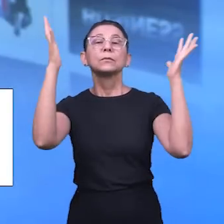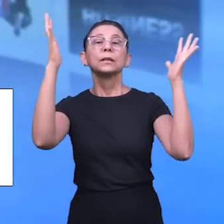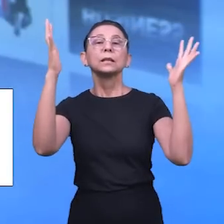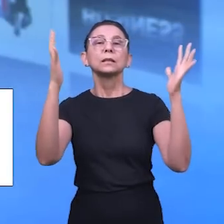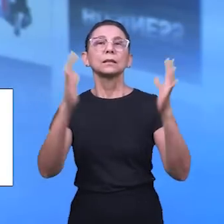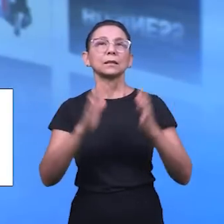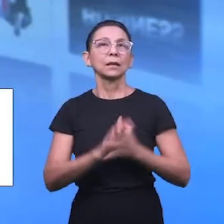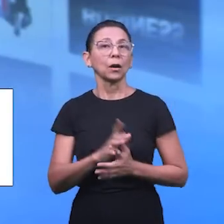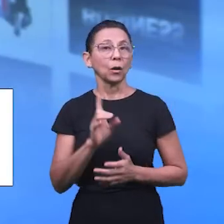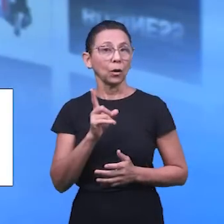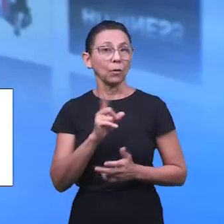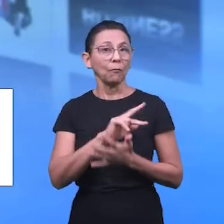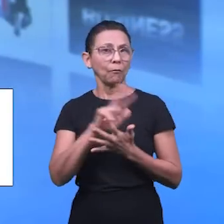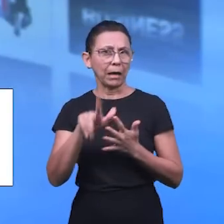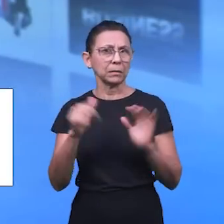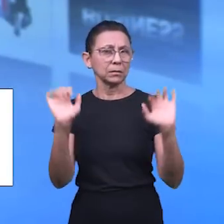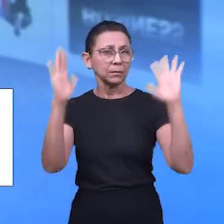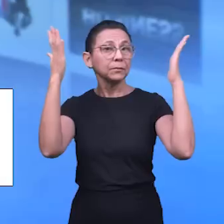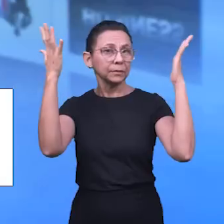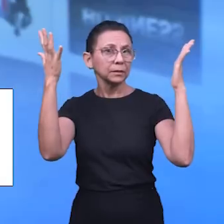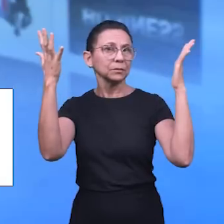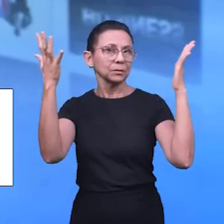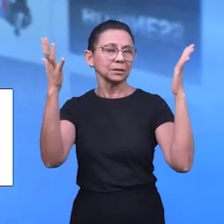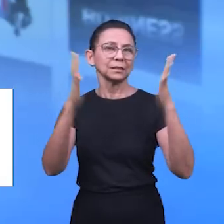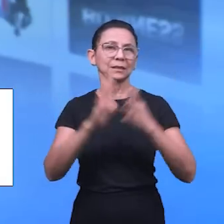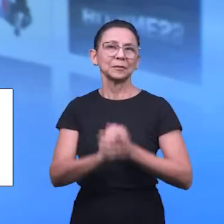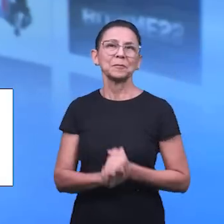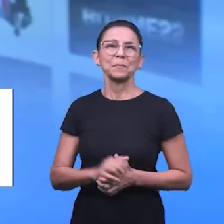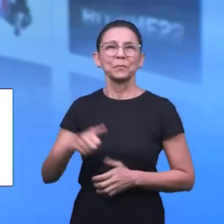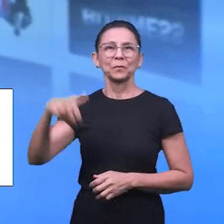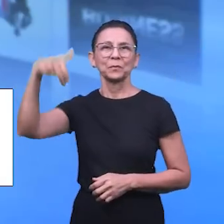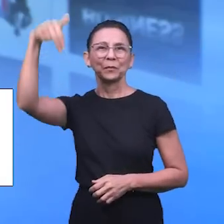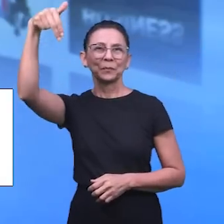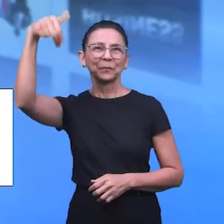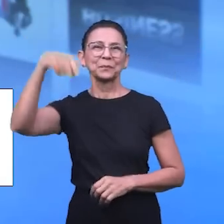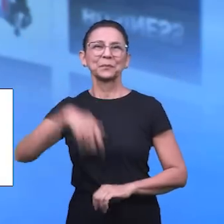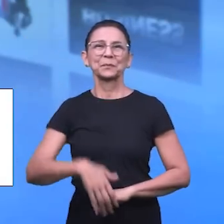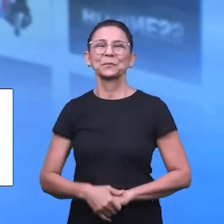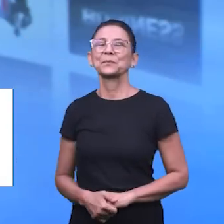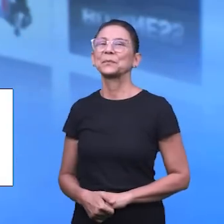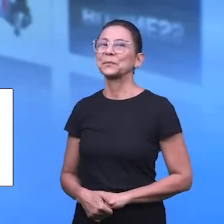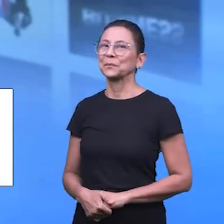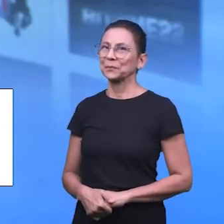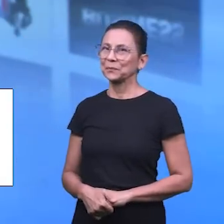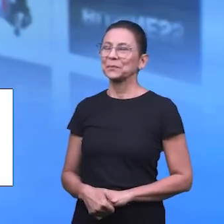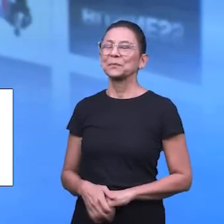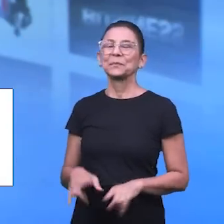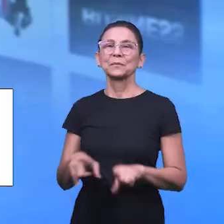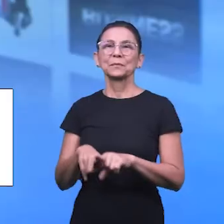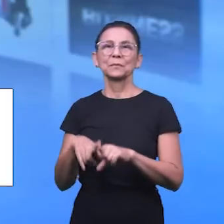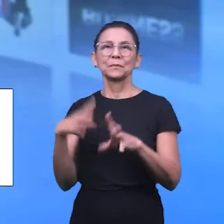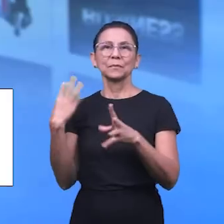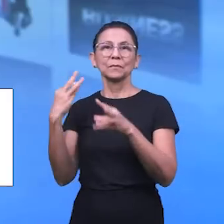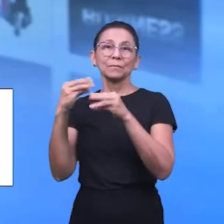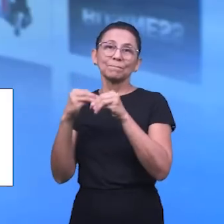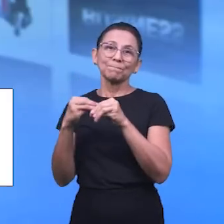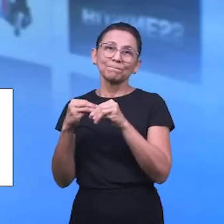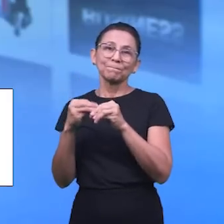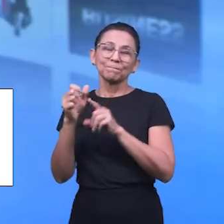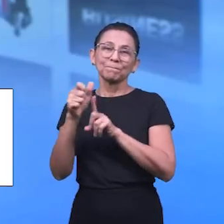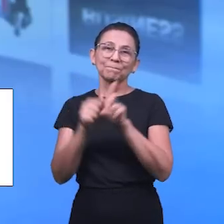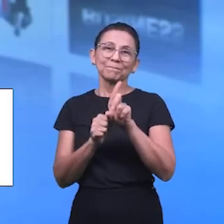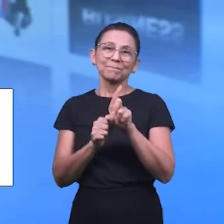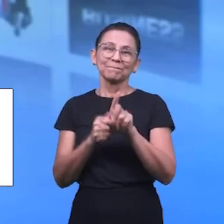evento que aconteceu, aliás, os eventos, que aconteceram no Nordeste do Brasil. Também, em fechamento do mês das